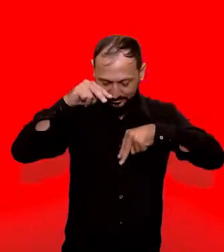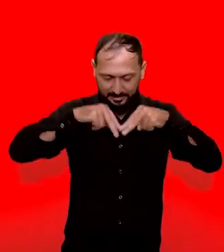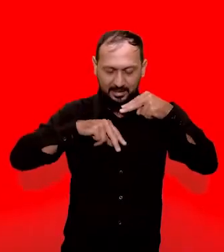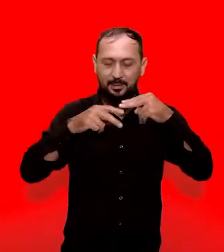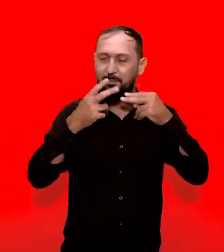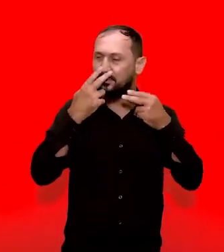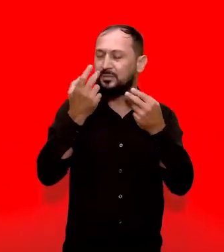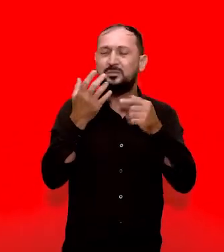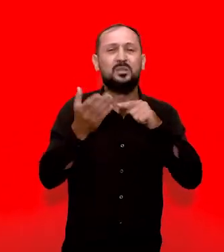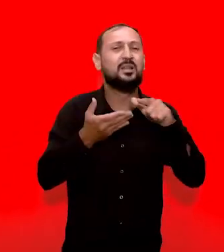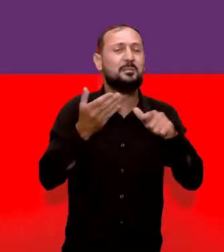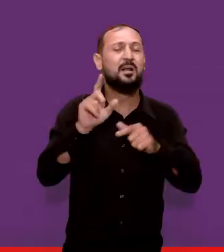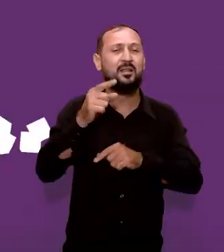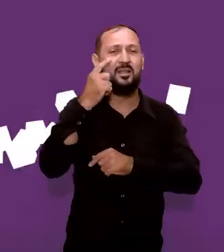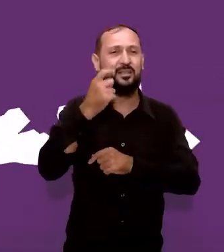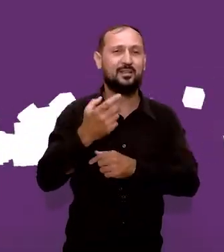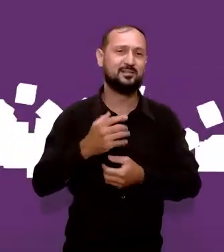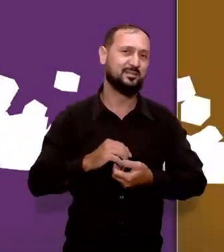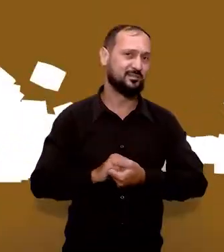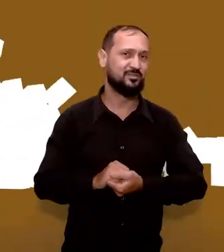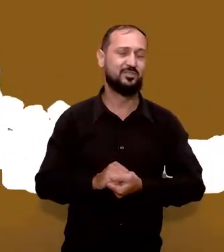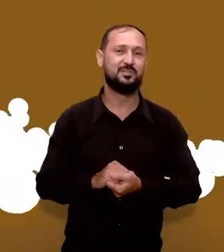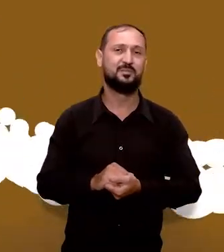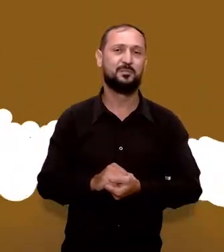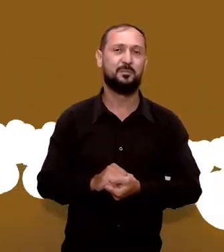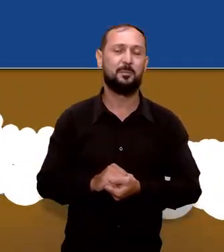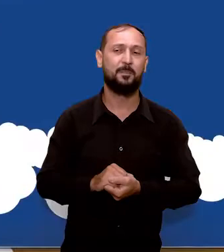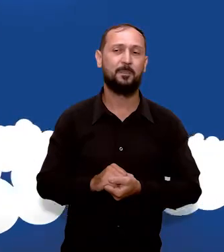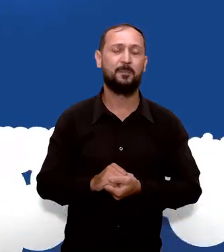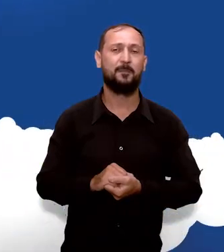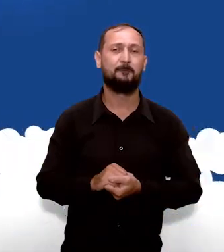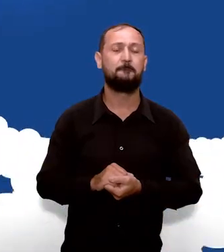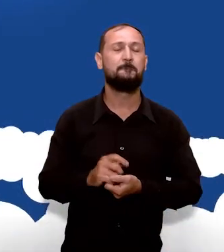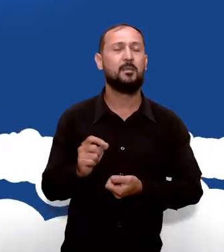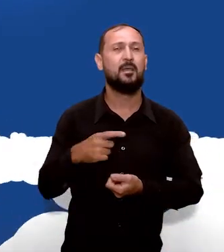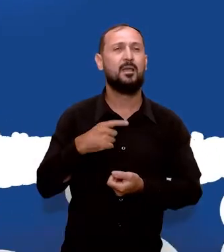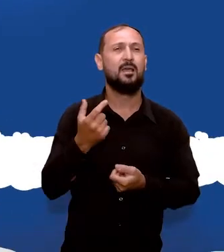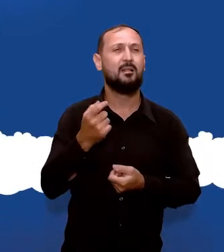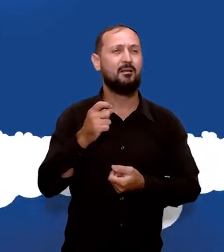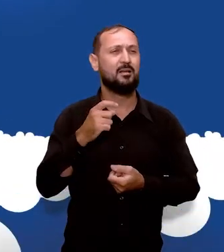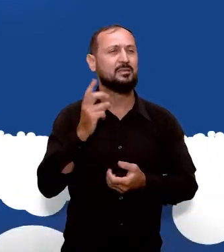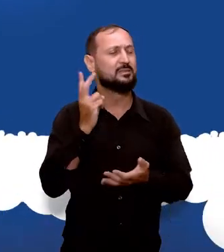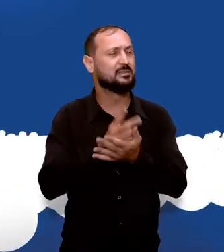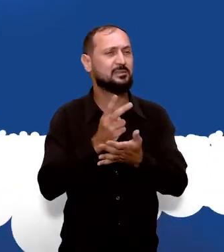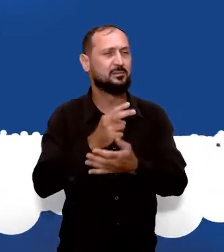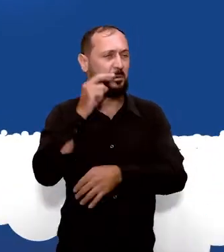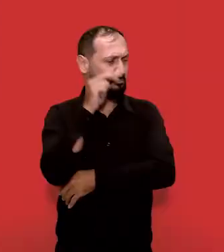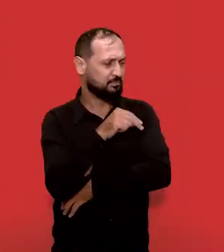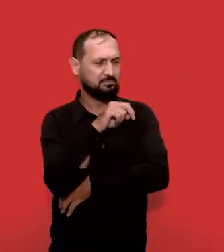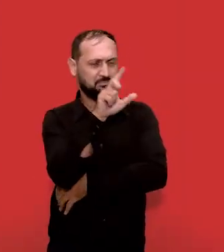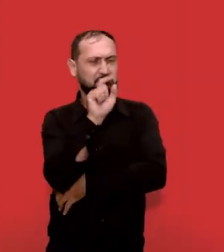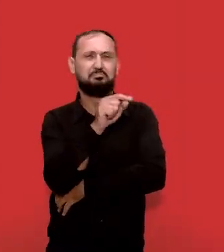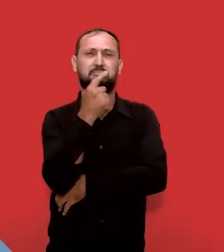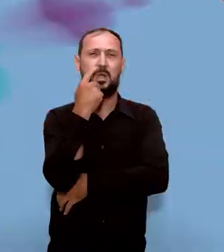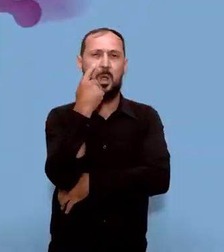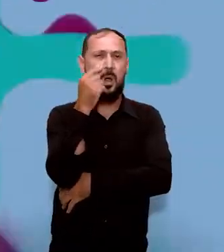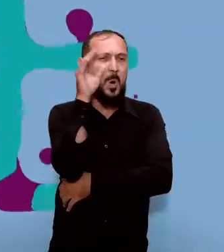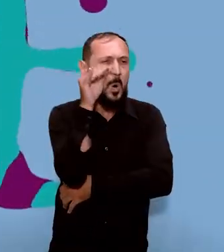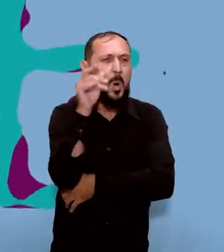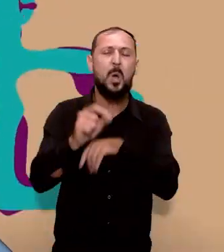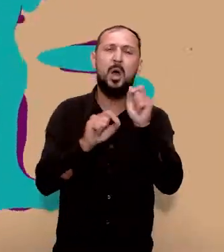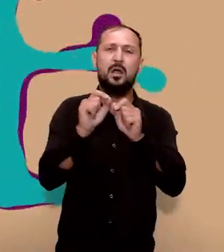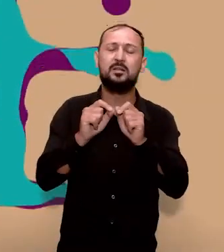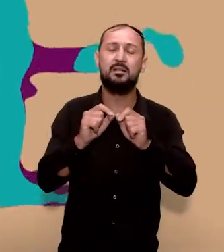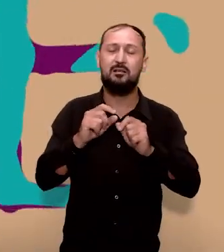seu trabalho as coisas, o mais interessante. Ela é questionadora,